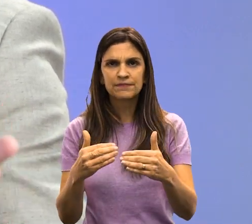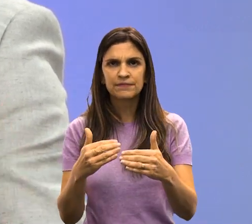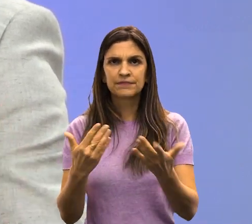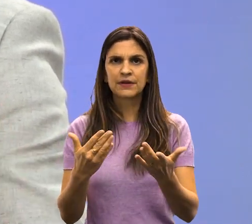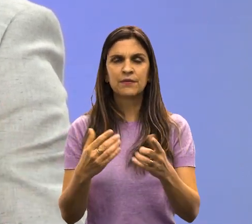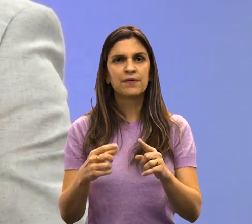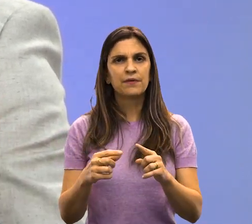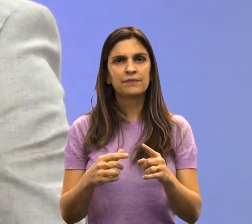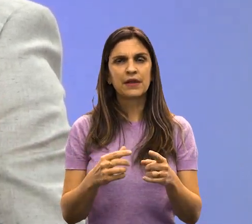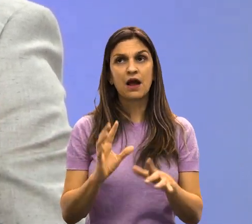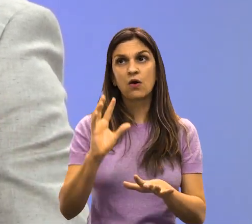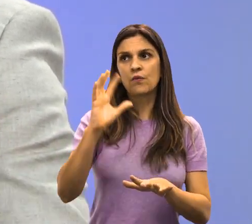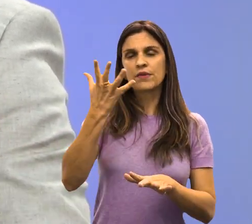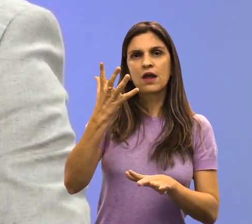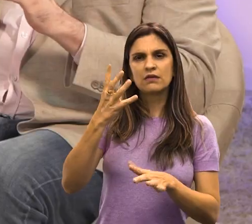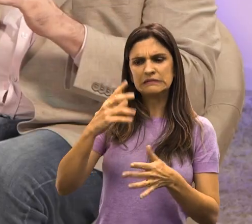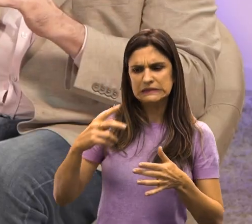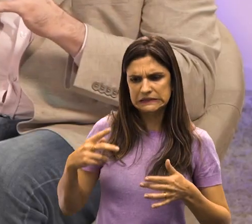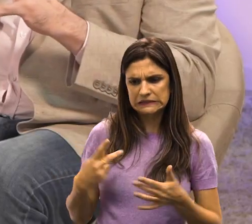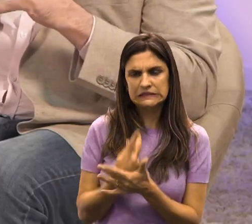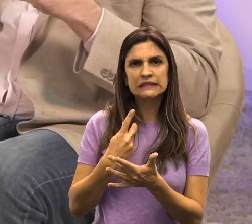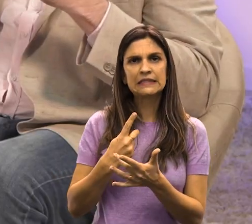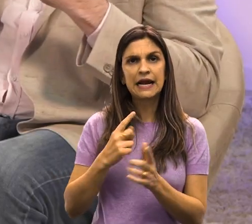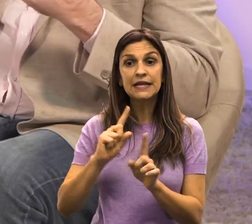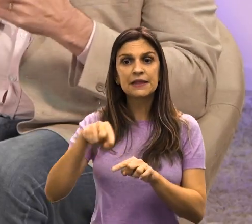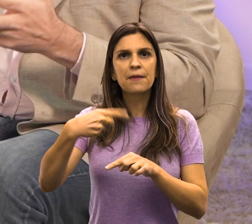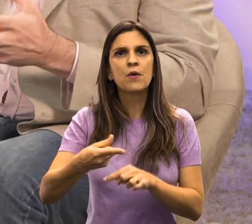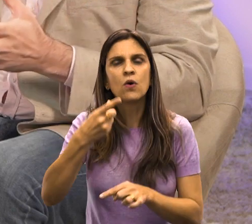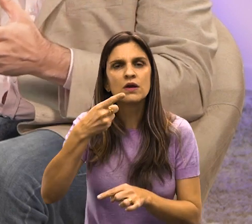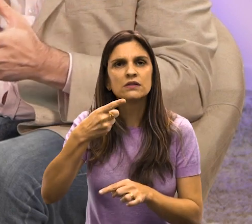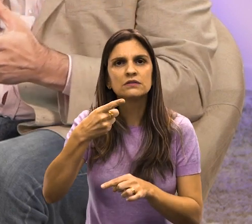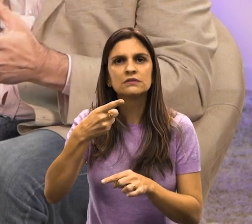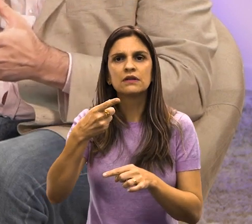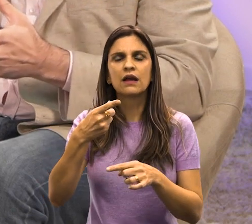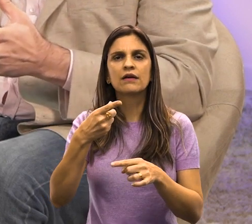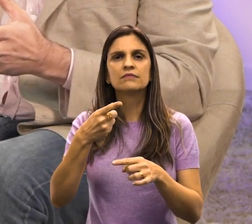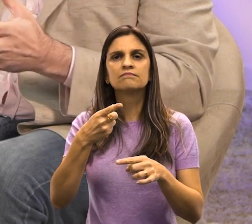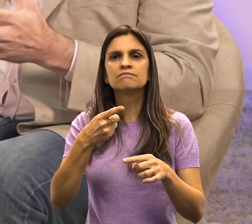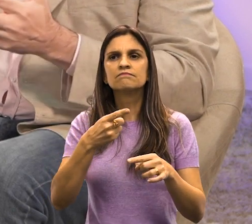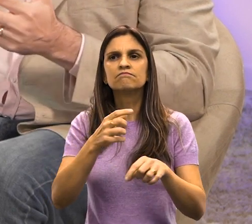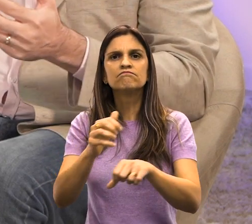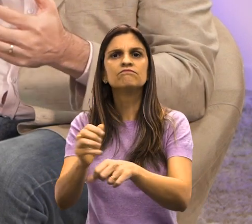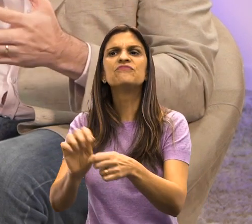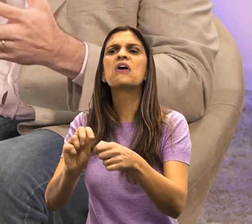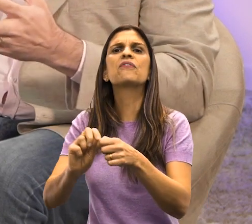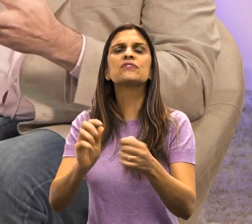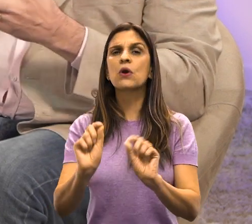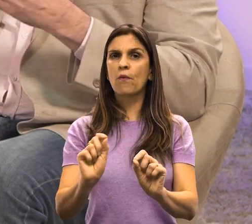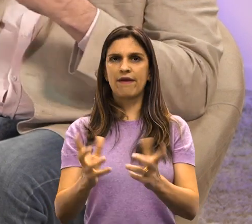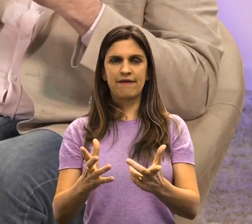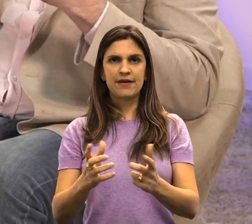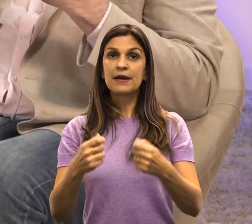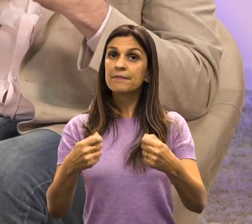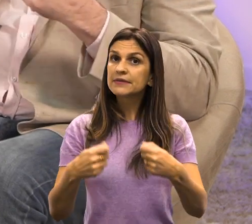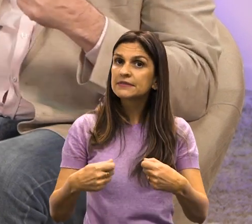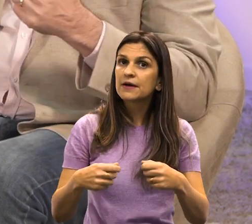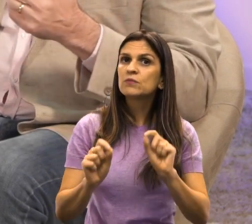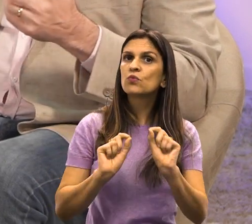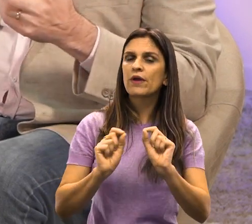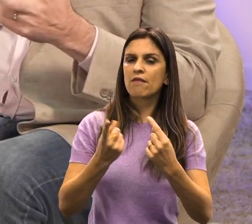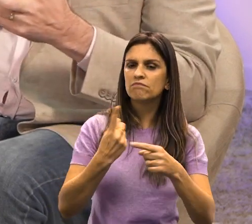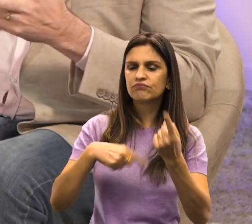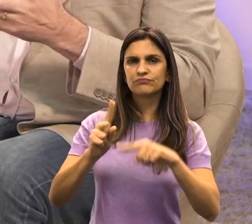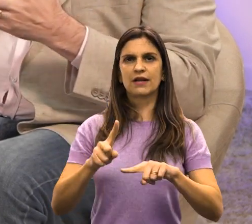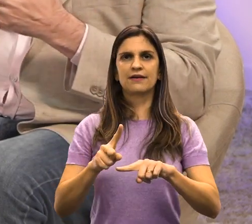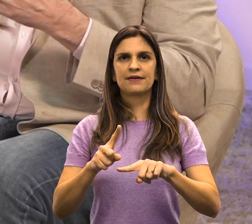acontece algo. Não, nós temos que trabalhar com políticas de prevenção. Acolher essa criança,